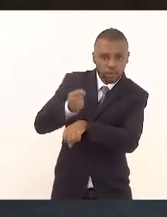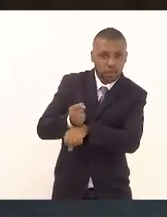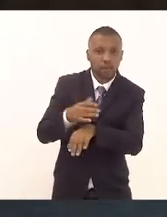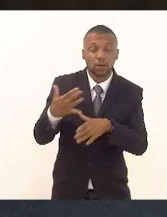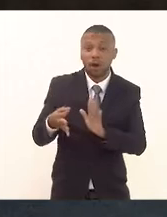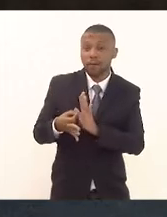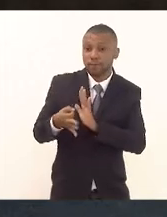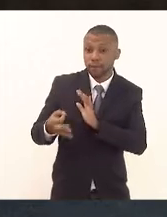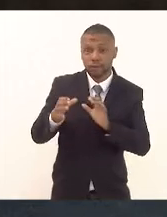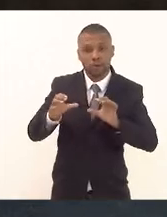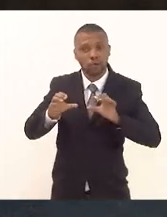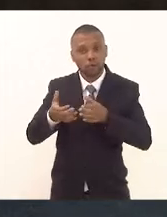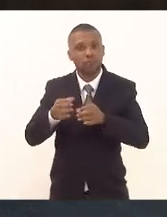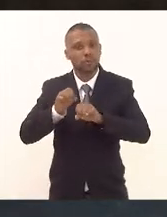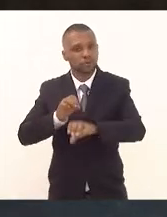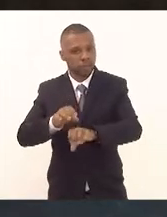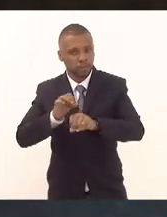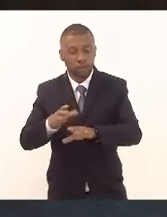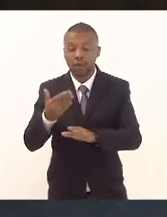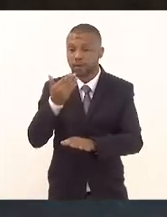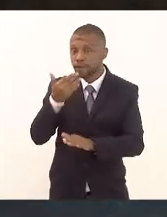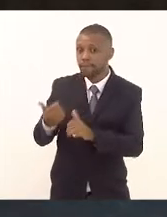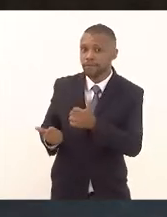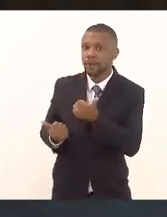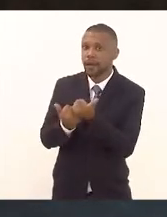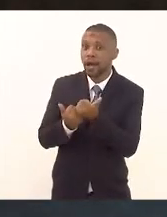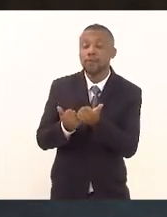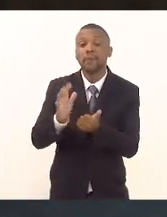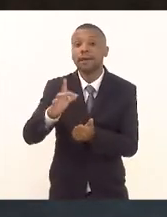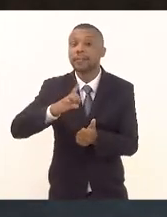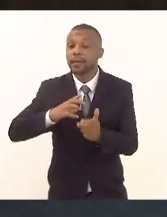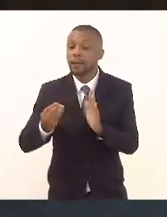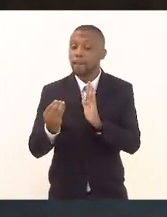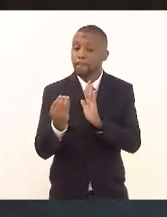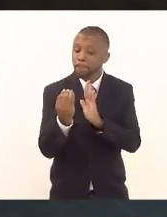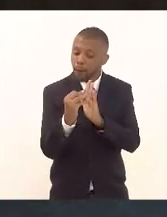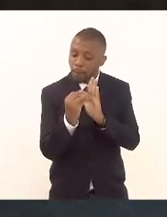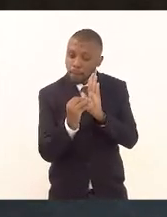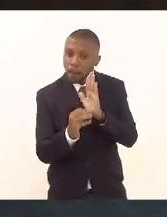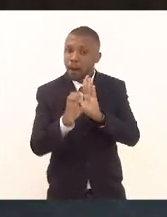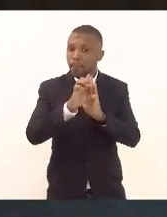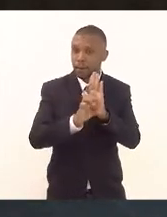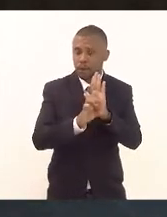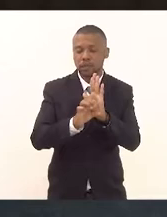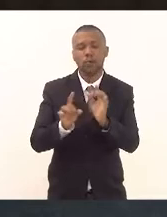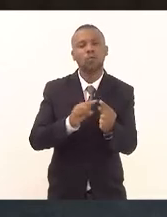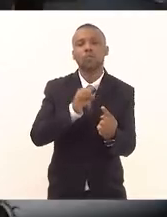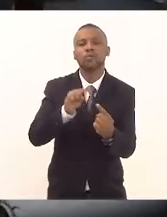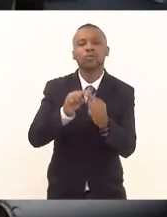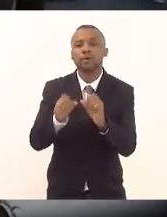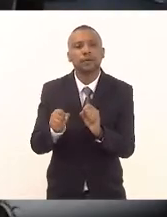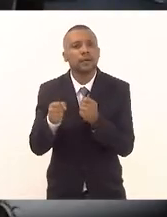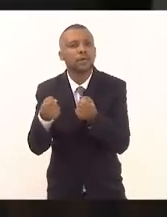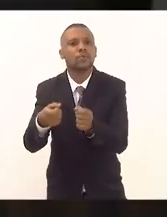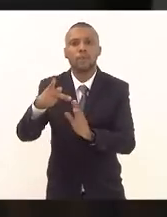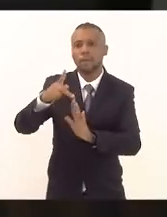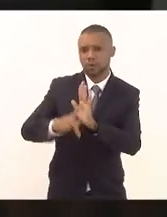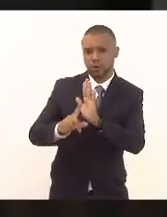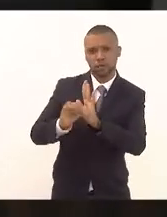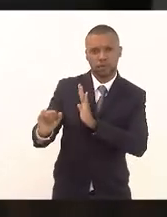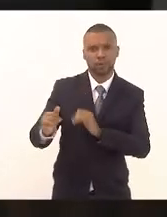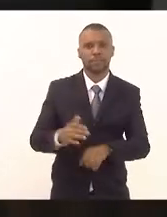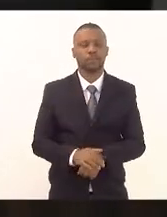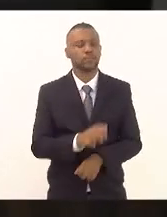Educação é favorável, com emendas, buscando-se aí garantir o debate ao redor desse projeto. Na Comissão de Ciência e Tecnologia,